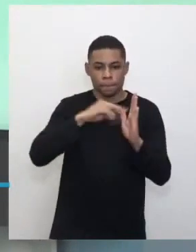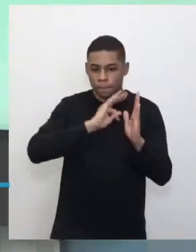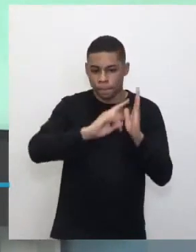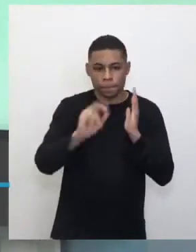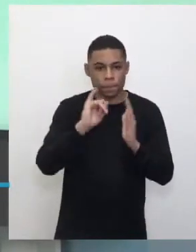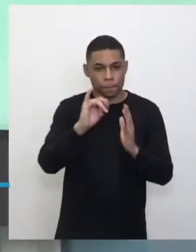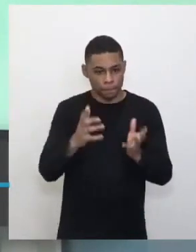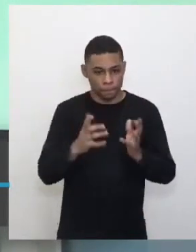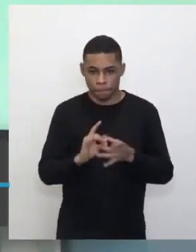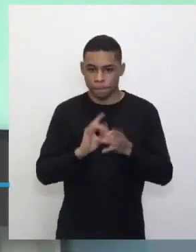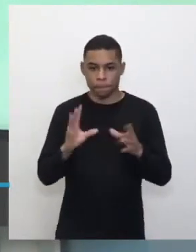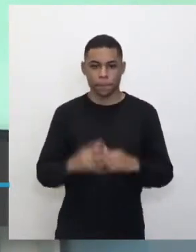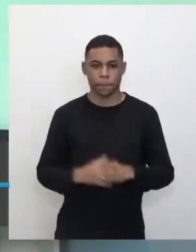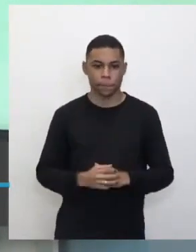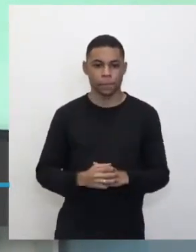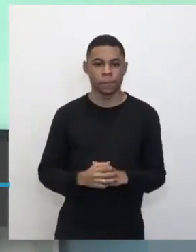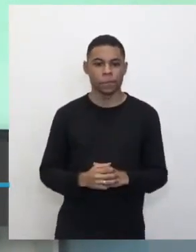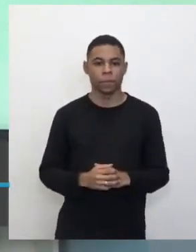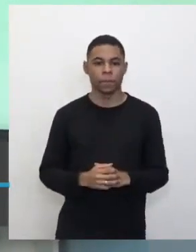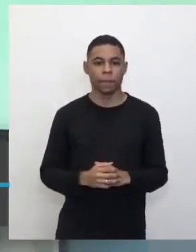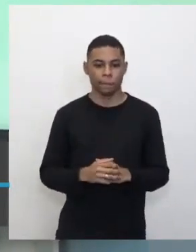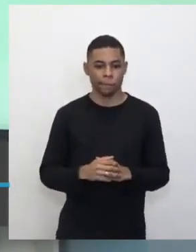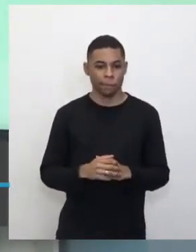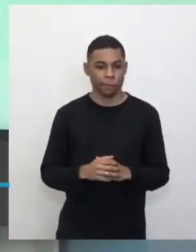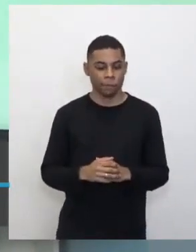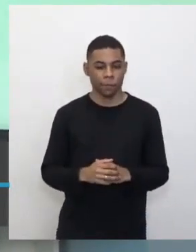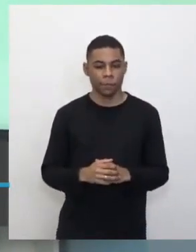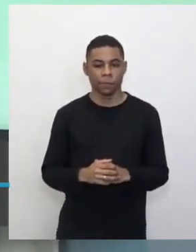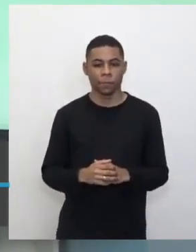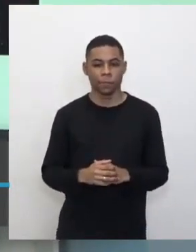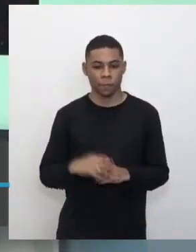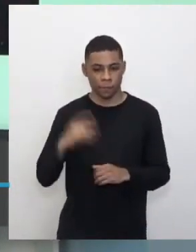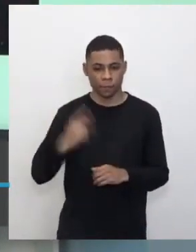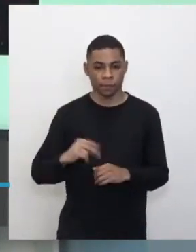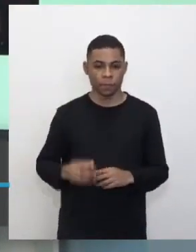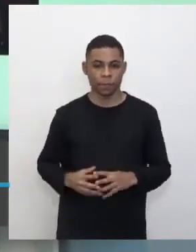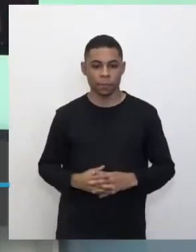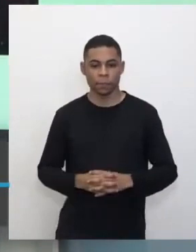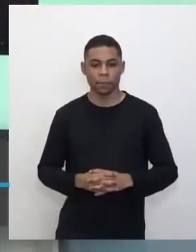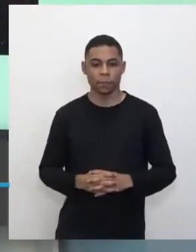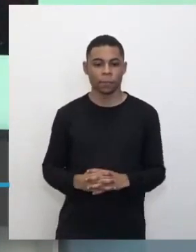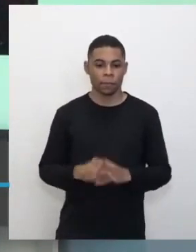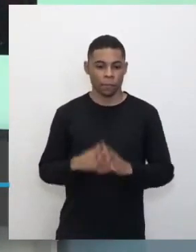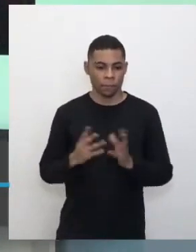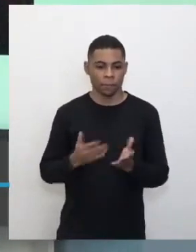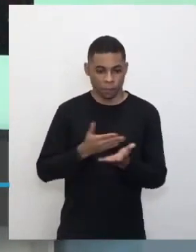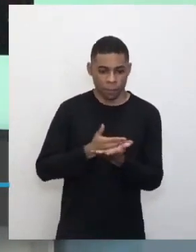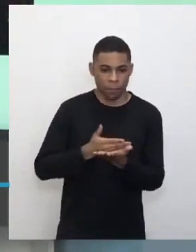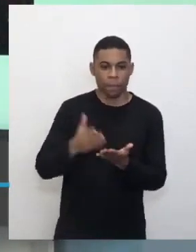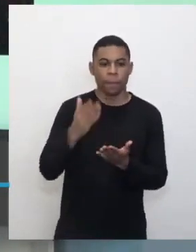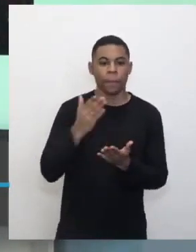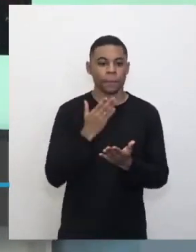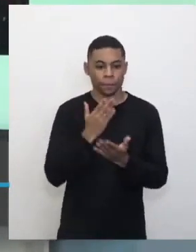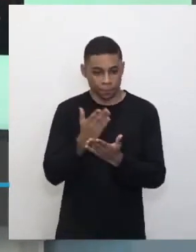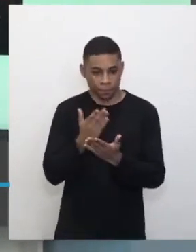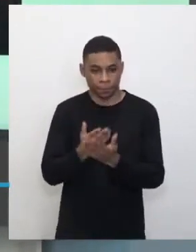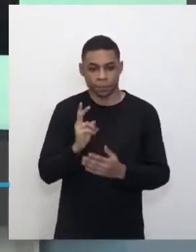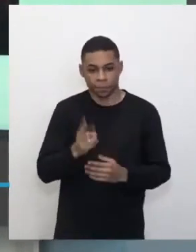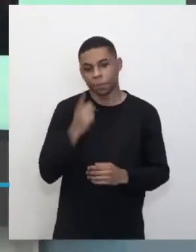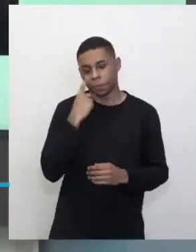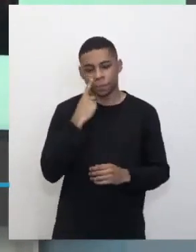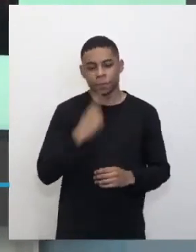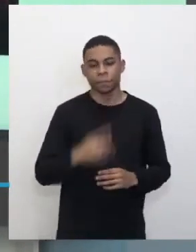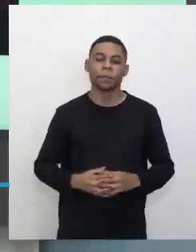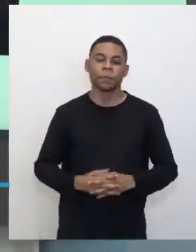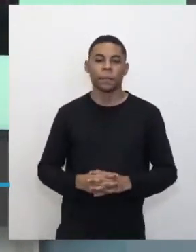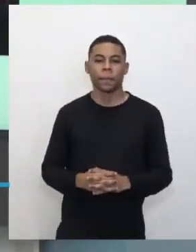se quiser, mas quando chegar lá, eu falo para vocês. Alright? So, there we go, let's start with your picks. Vamos começar